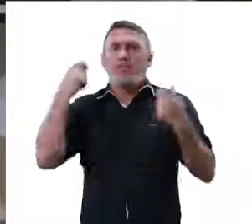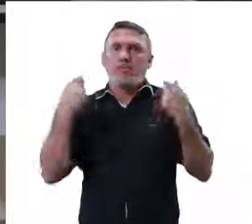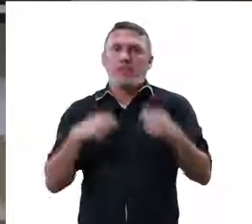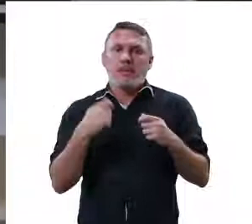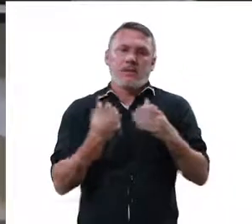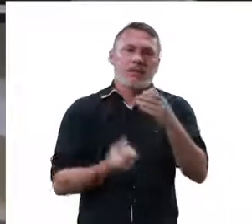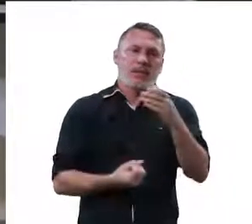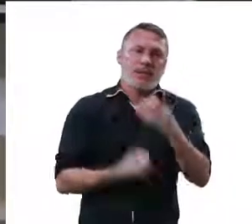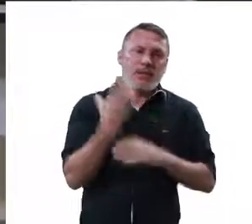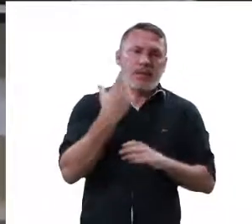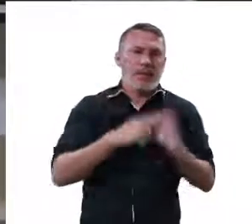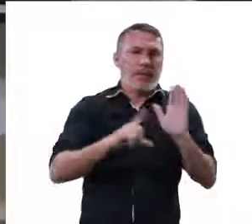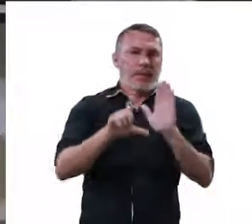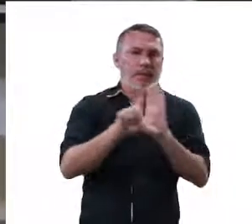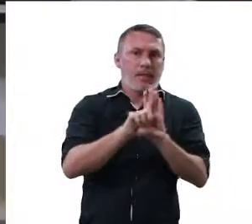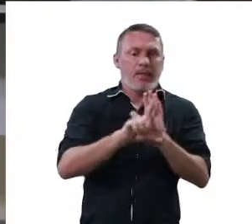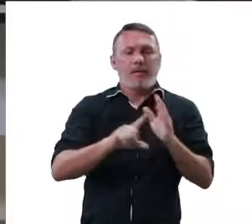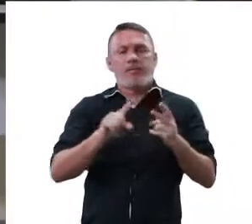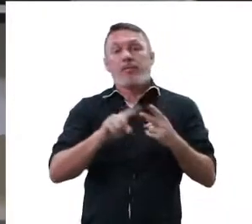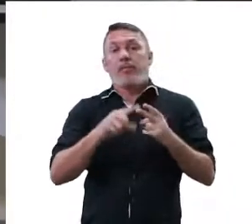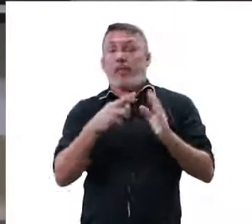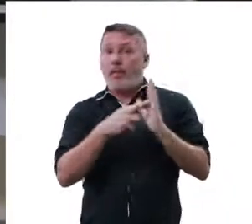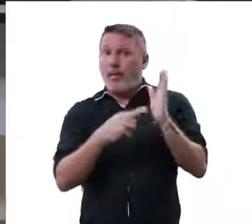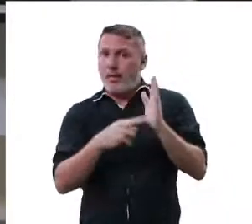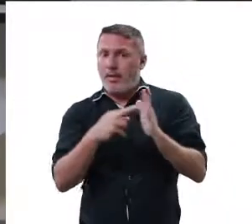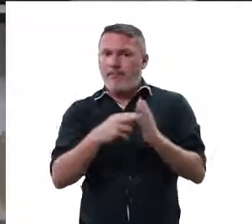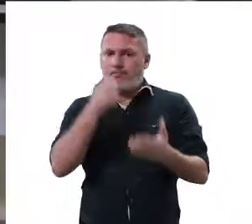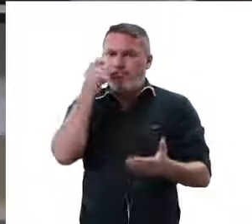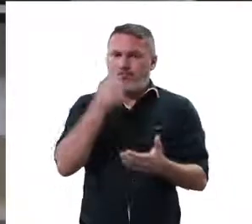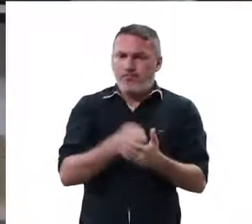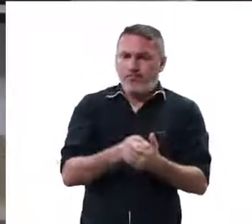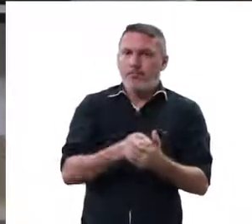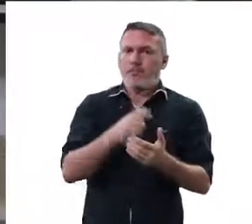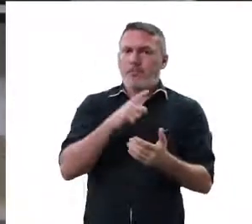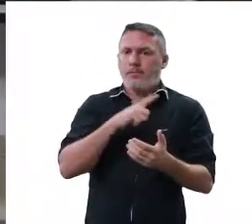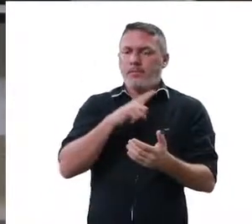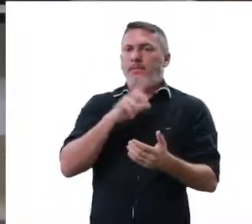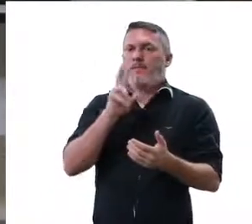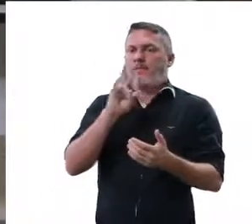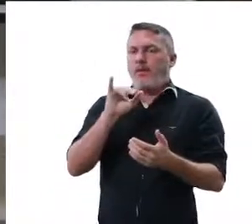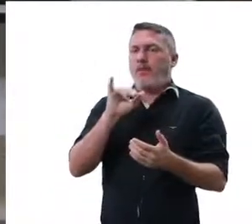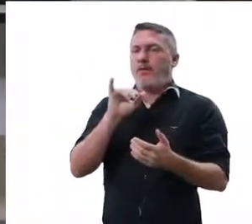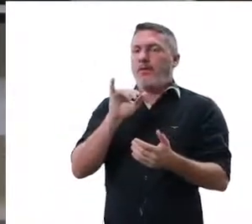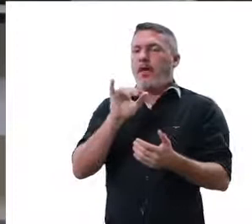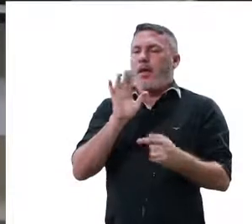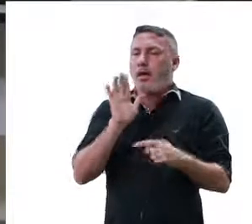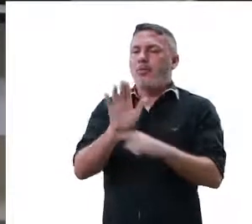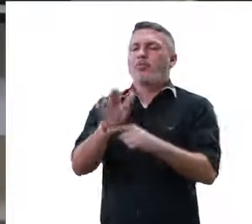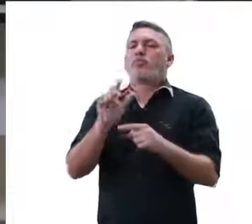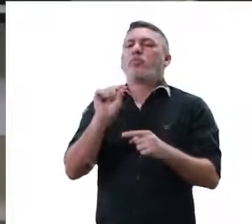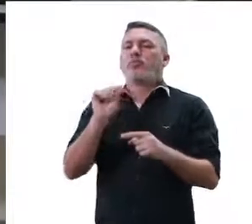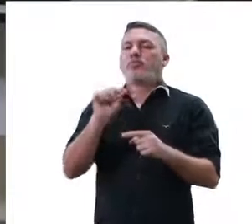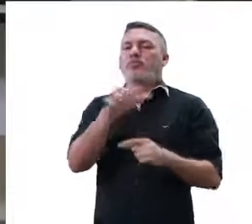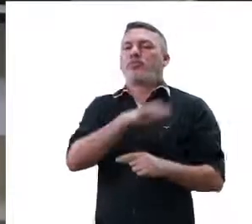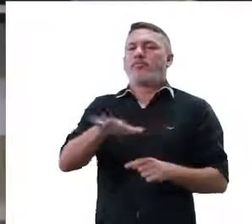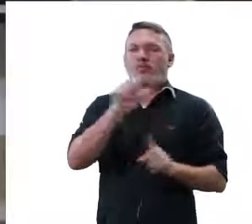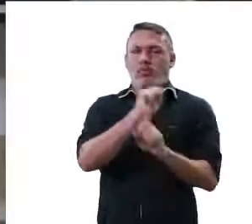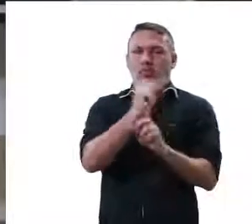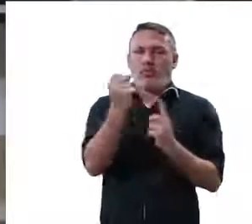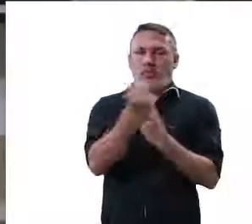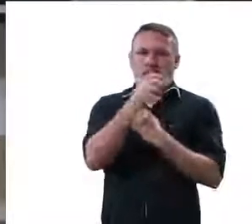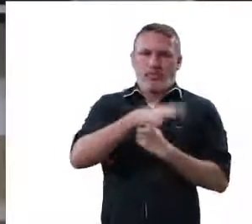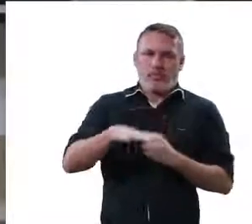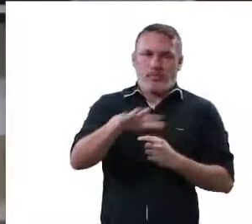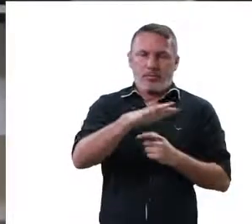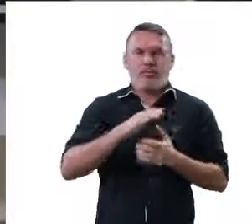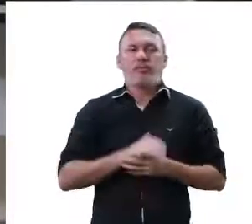de leis, de regras praticamente imutáveis, né? São regras, leis científicas que ajudam a explicação das sociedades.